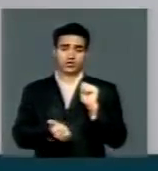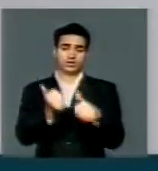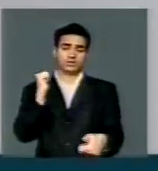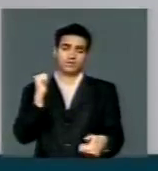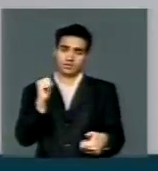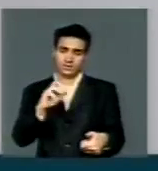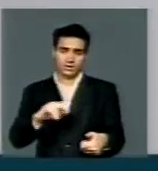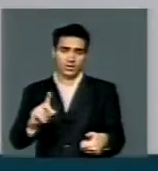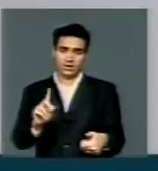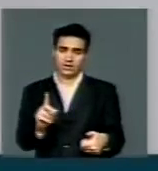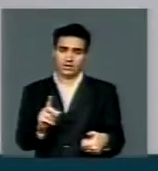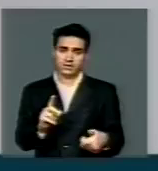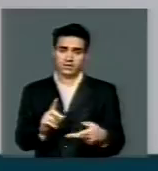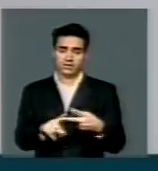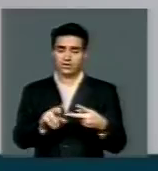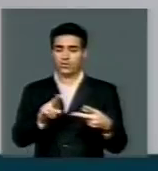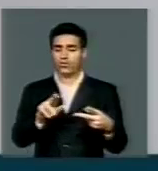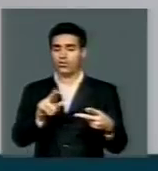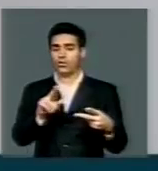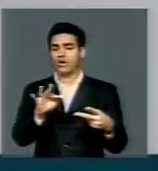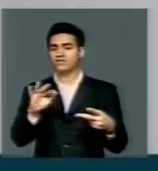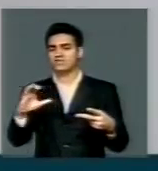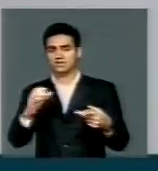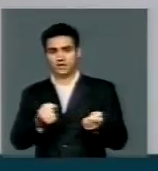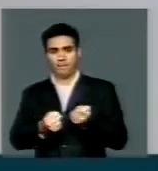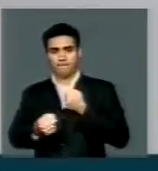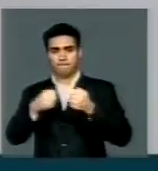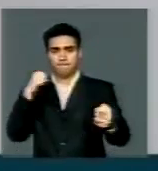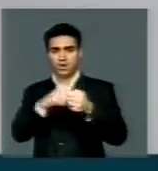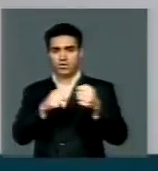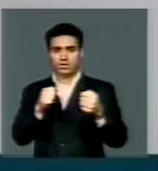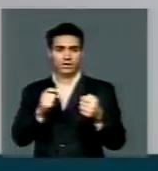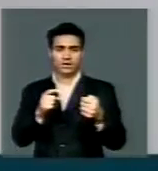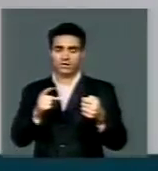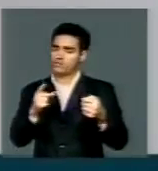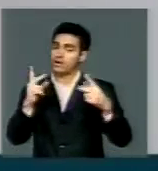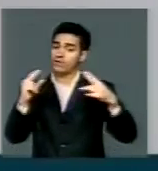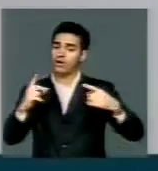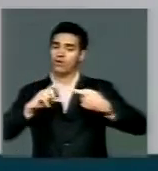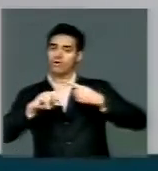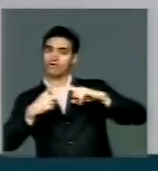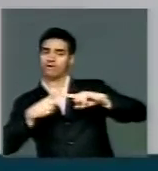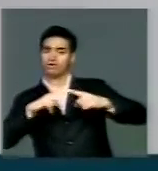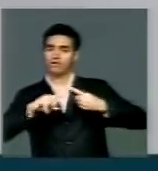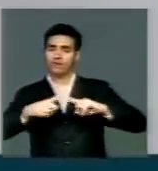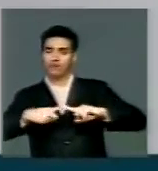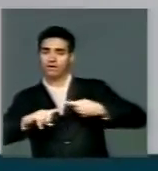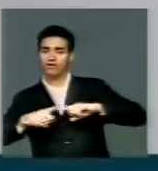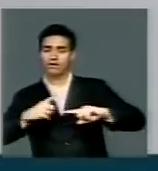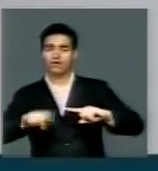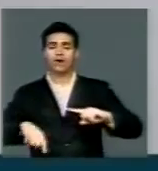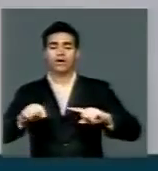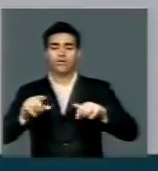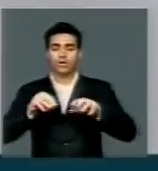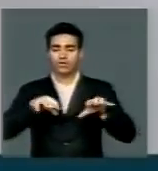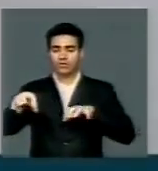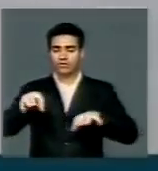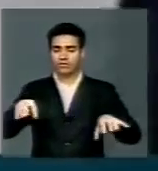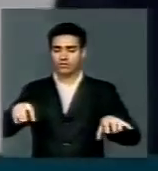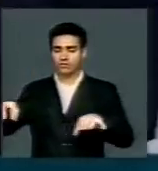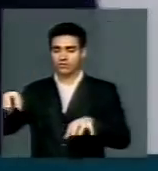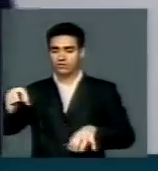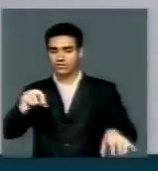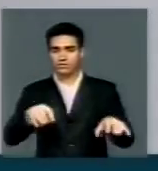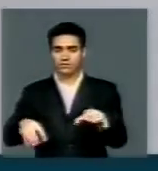política não é UFC, não é boxe, política é esgrima, é xadrez. É a arte da divergência construir